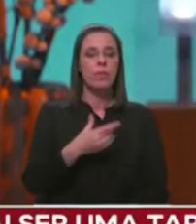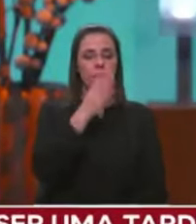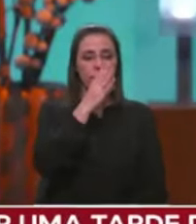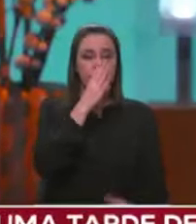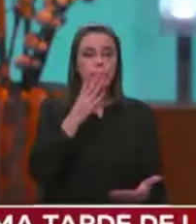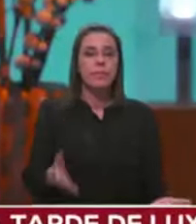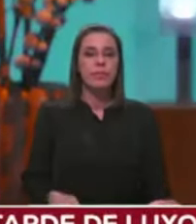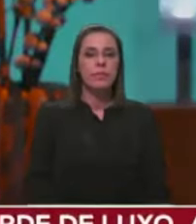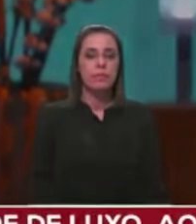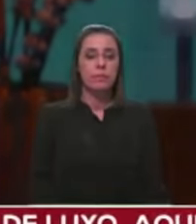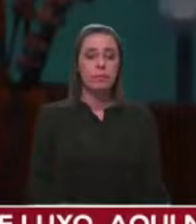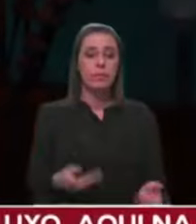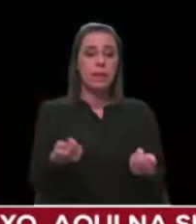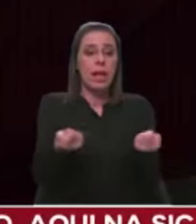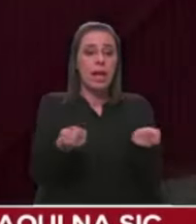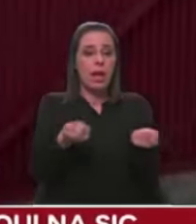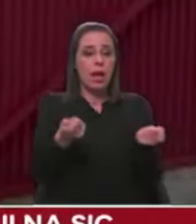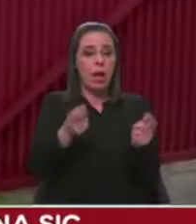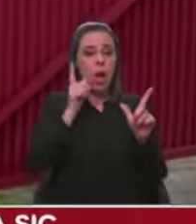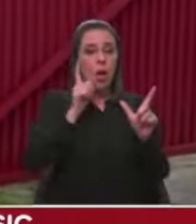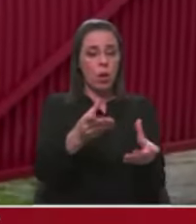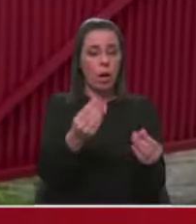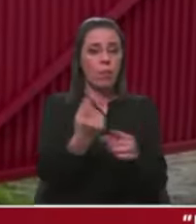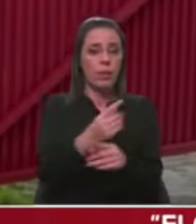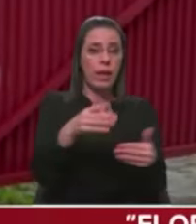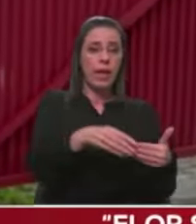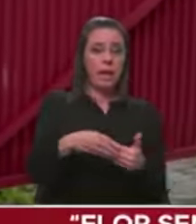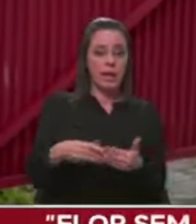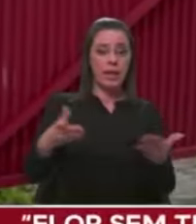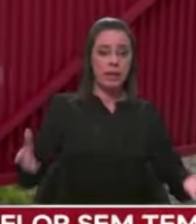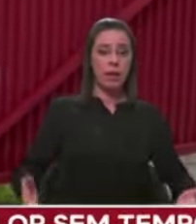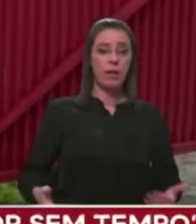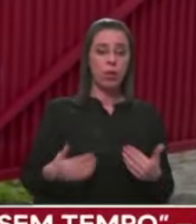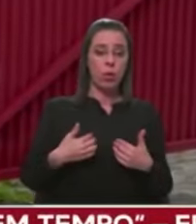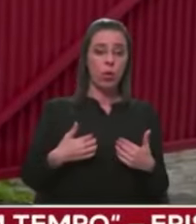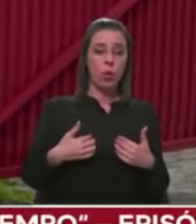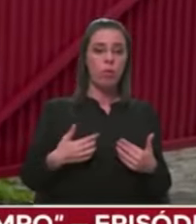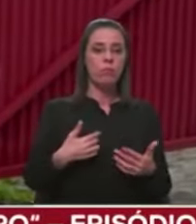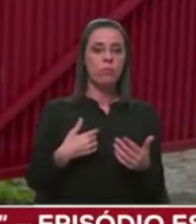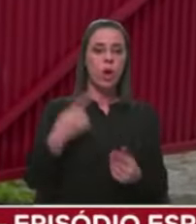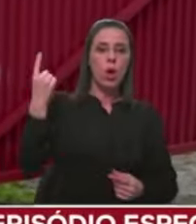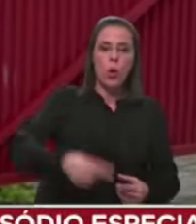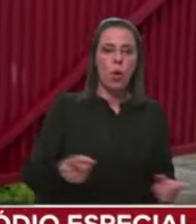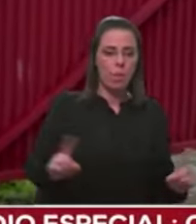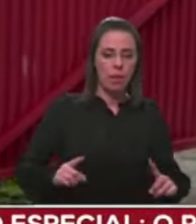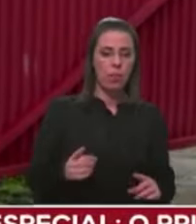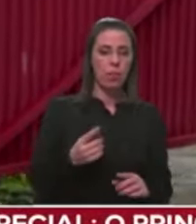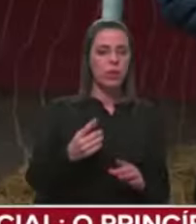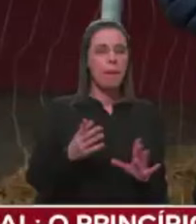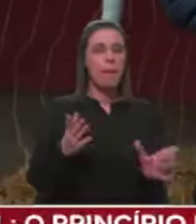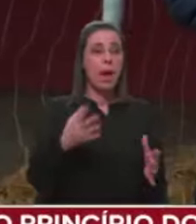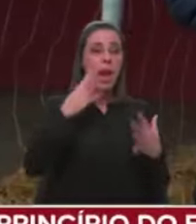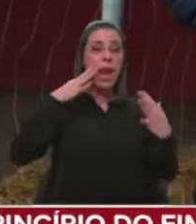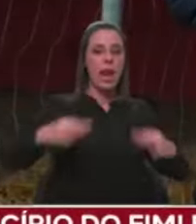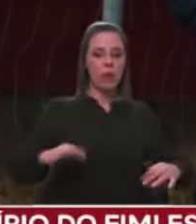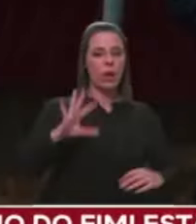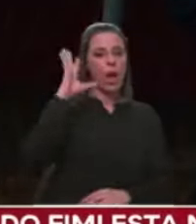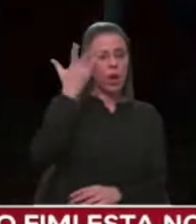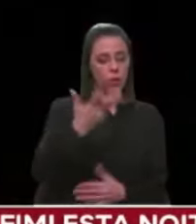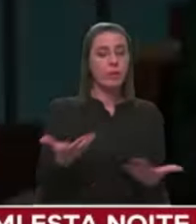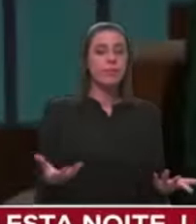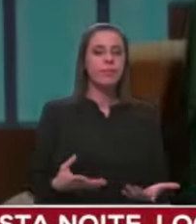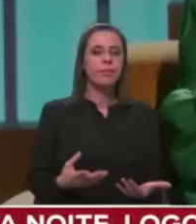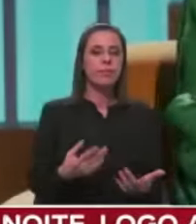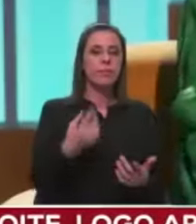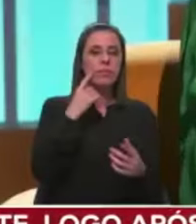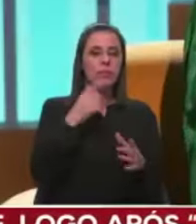habituado a liderar e a controlar muita coisa ao mesmo tempo. Eu não me impus forçadamente, mas claro, naturalmente isso aconteceu. E então, se